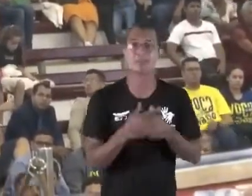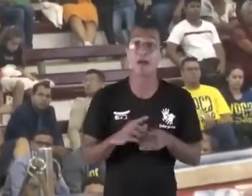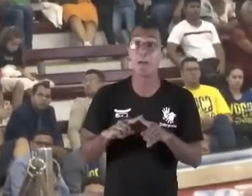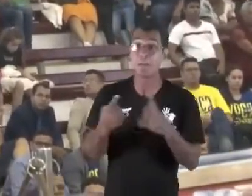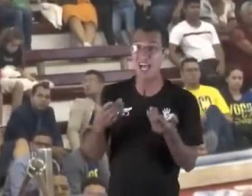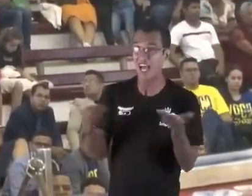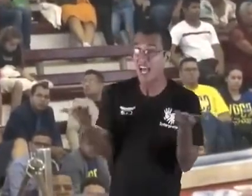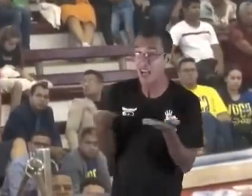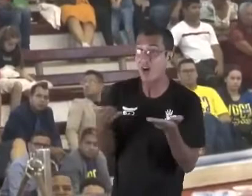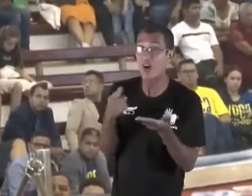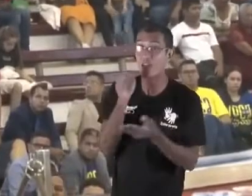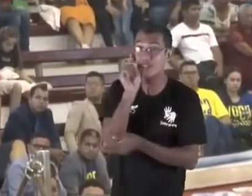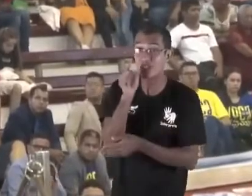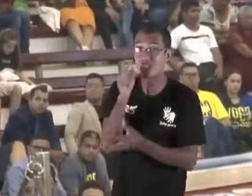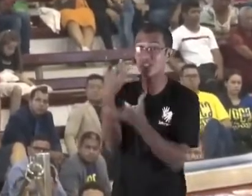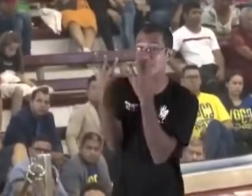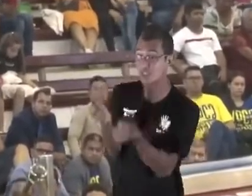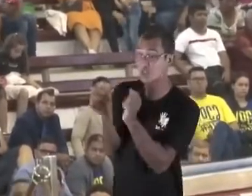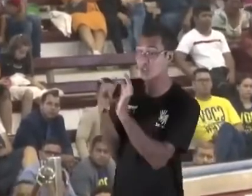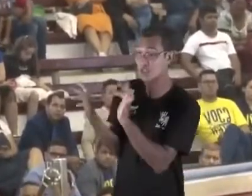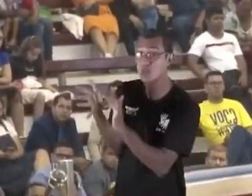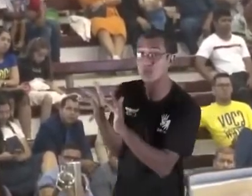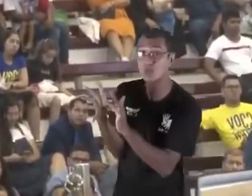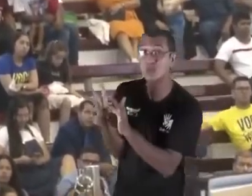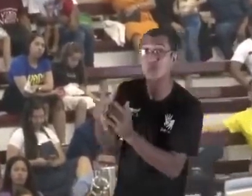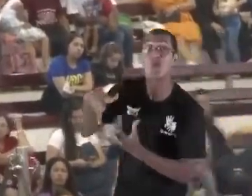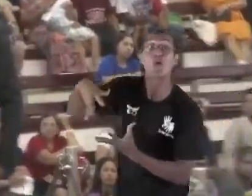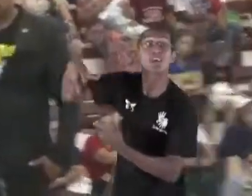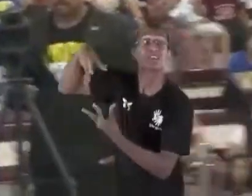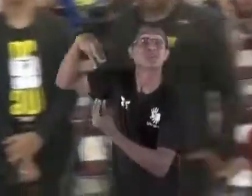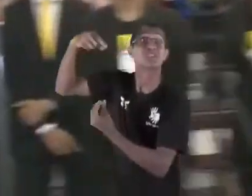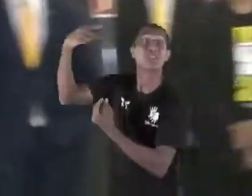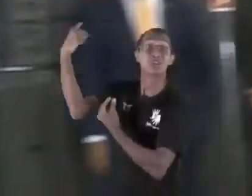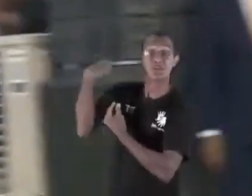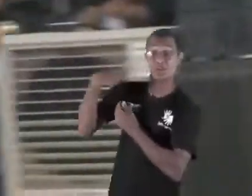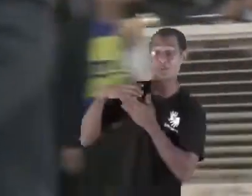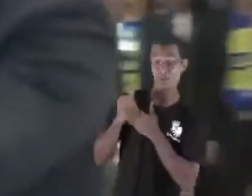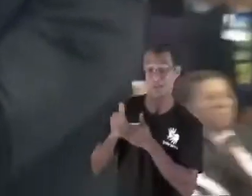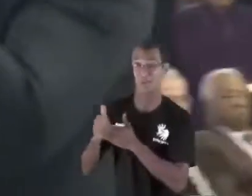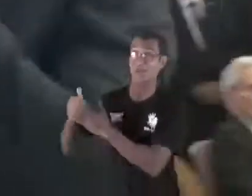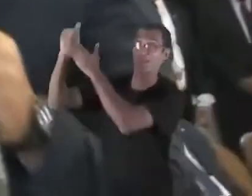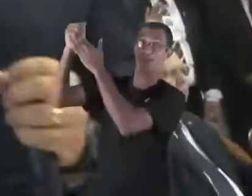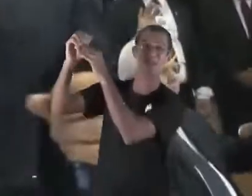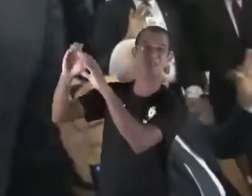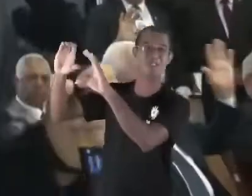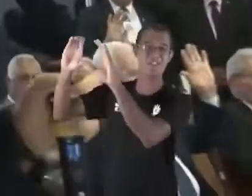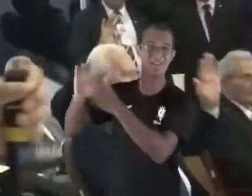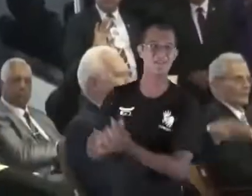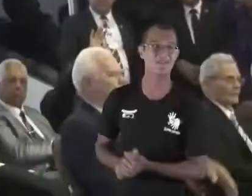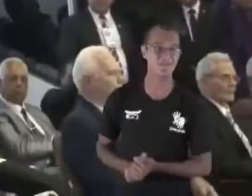Mas agora que você se converteu, é o espírito que leva a carne.